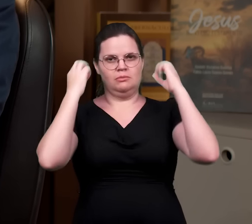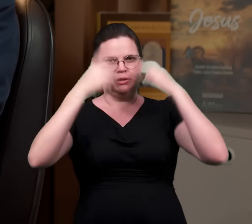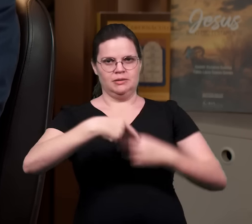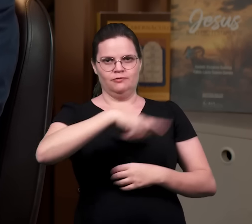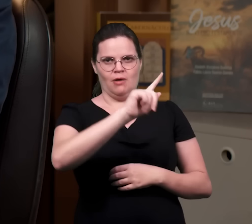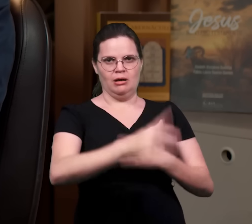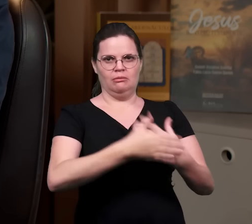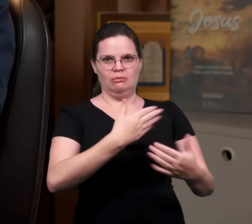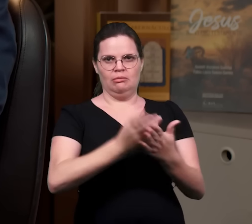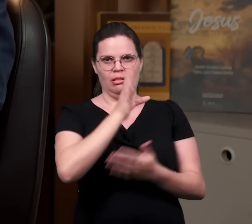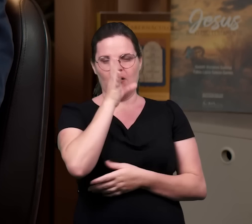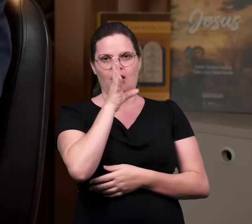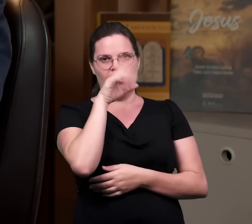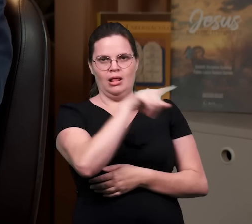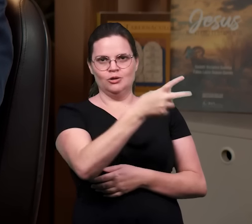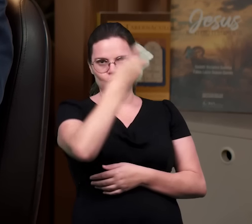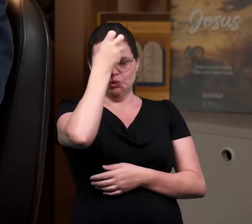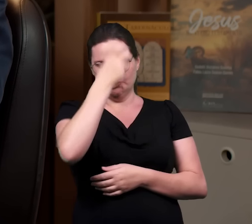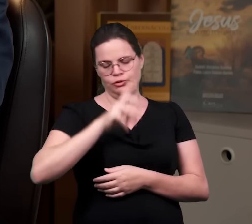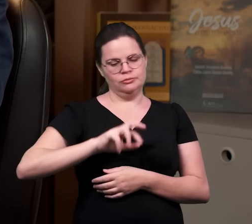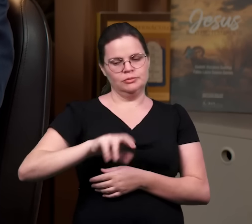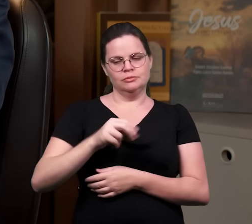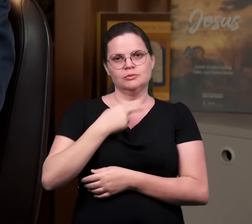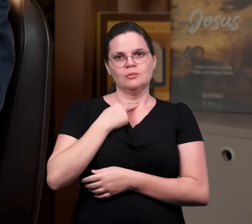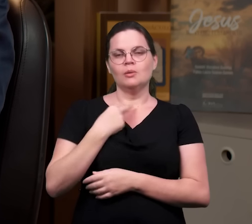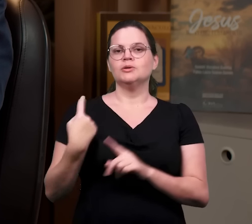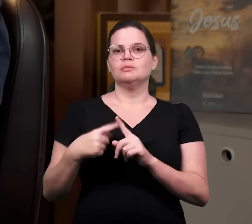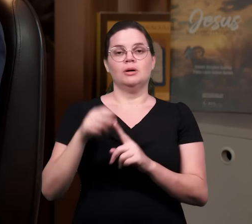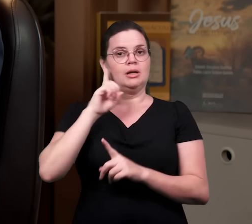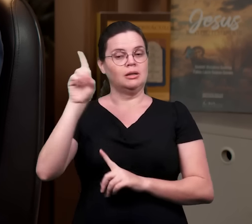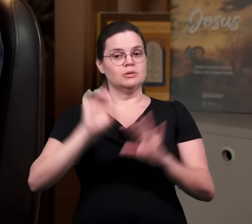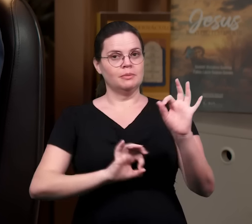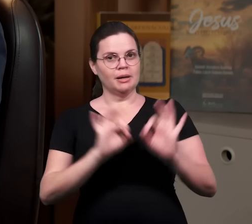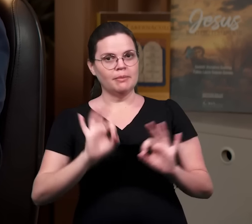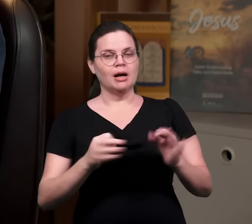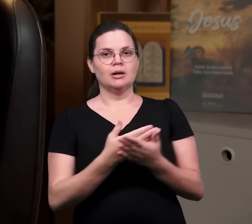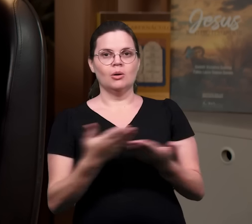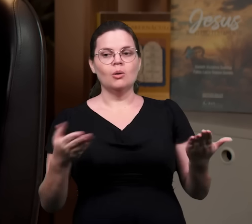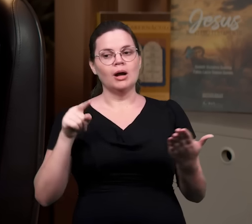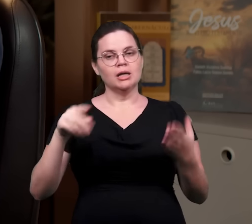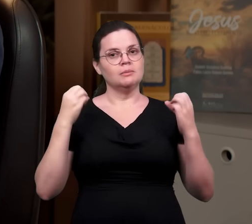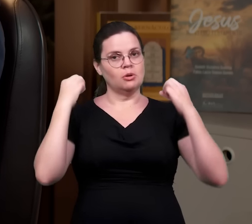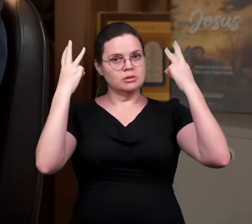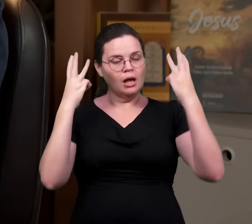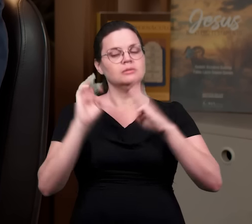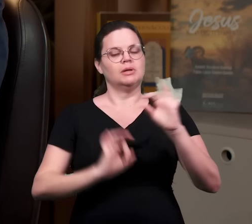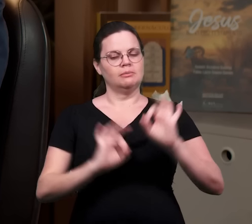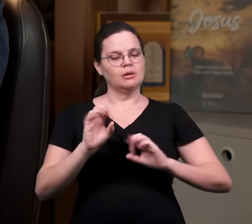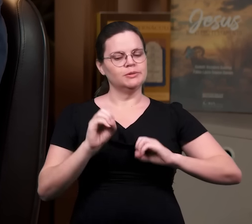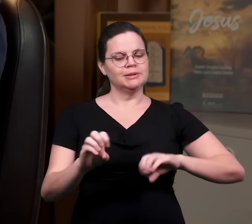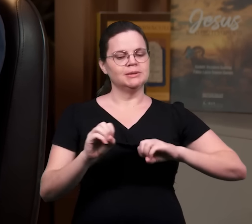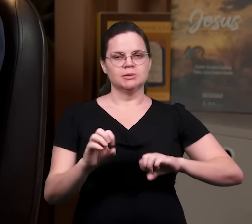Egito de qualquer forma. Ele estava preparado, nós já vimos no episódio anterior, né? Deus o preparou, dando alguns ensinos para